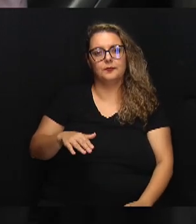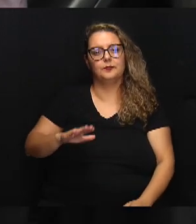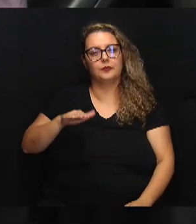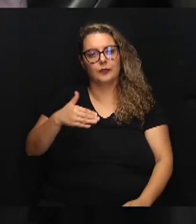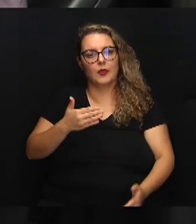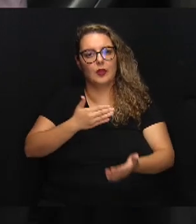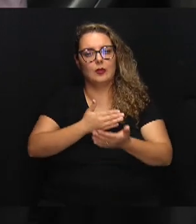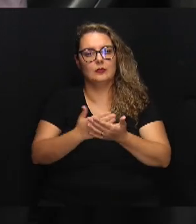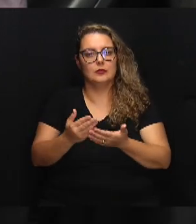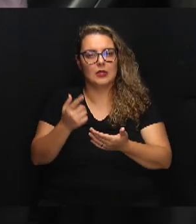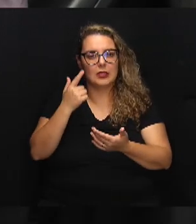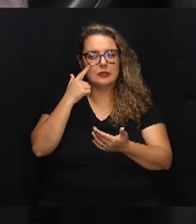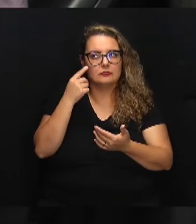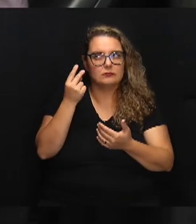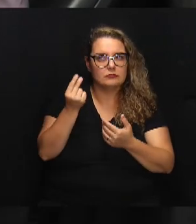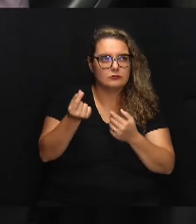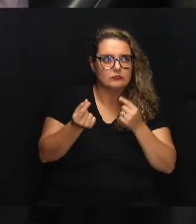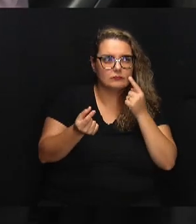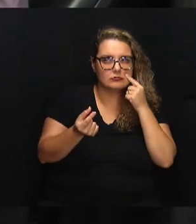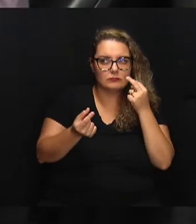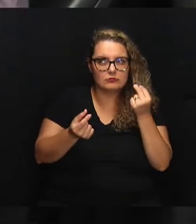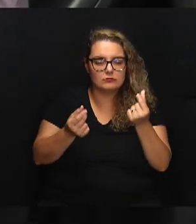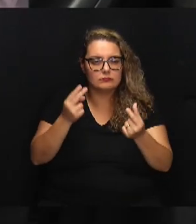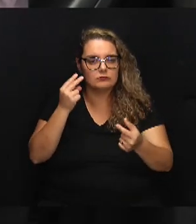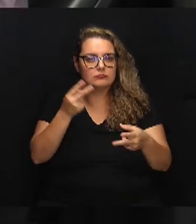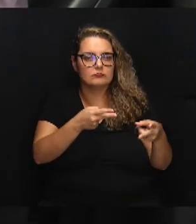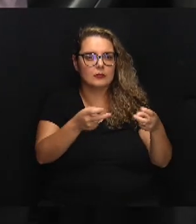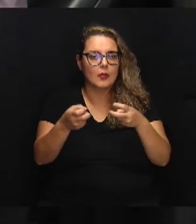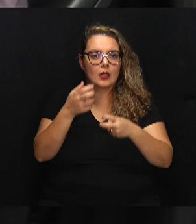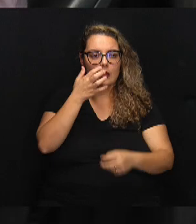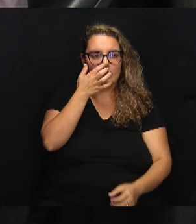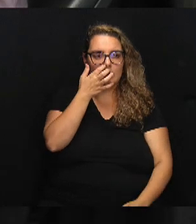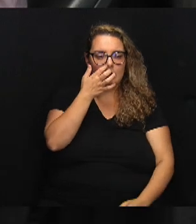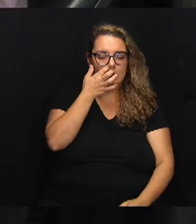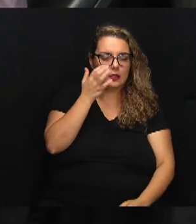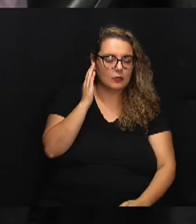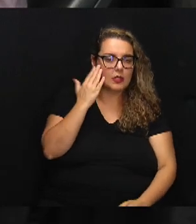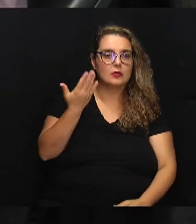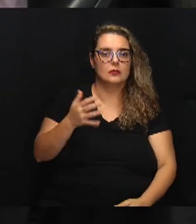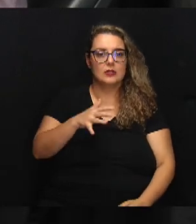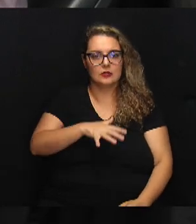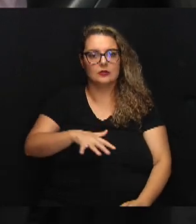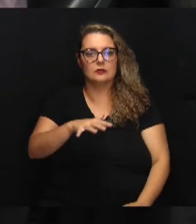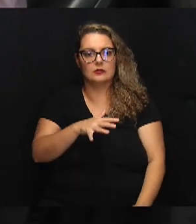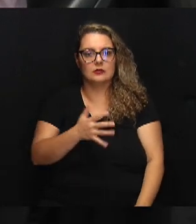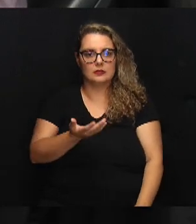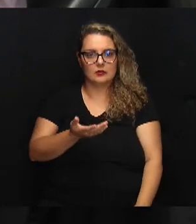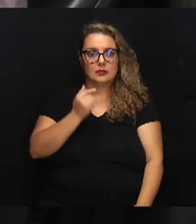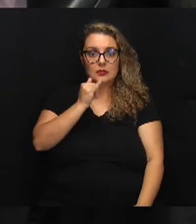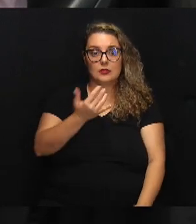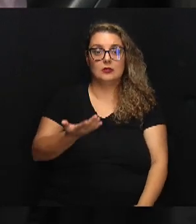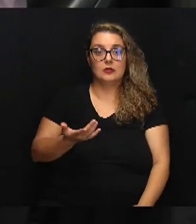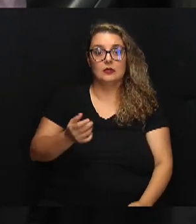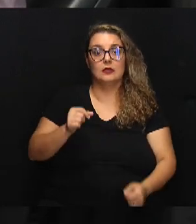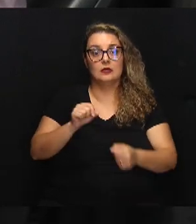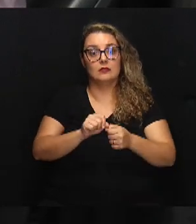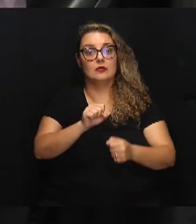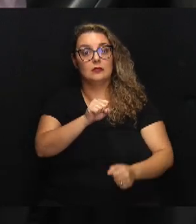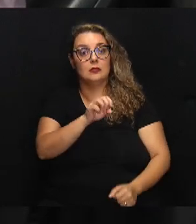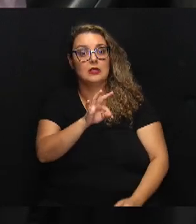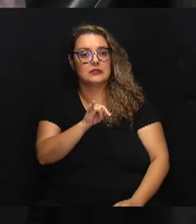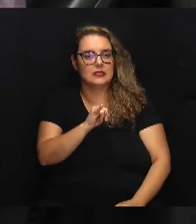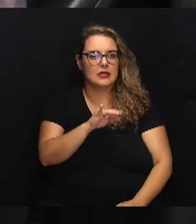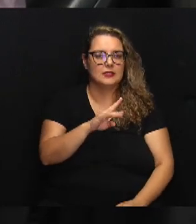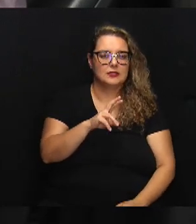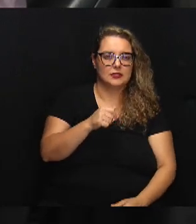os primeiros insights, ela começa a perceber nesse ambiente. Você está dizendo, olha, a gente fez uma sátira,